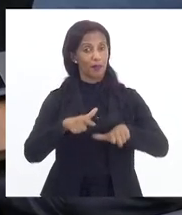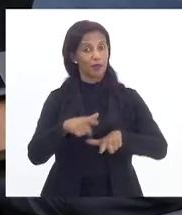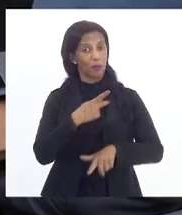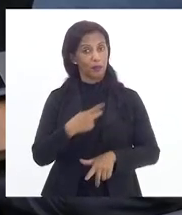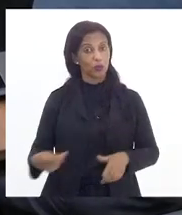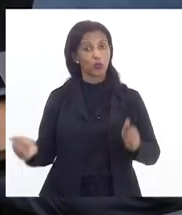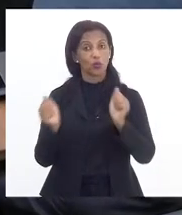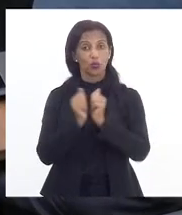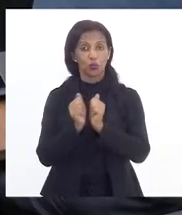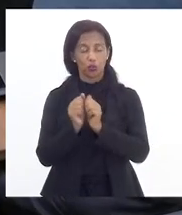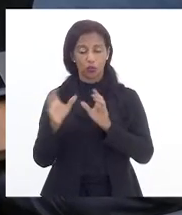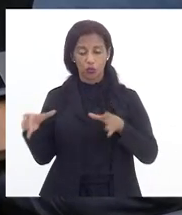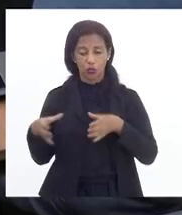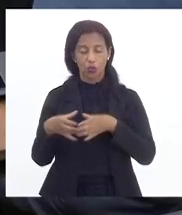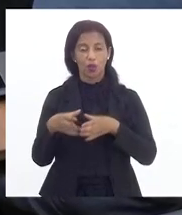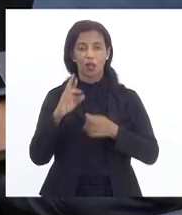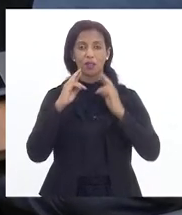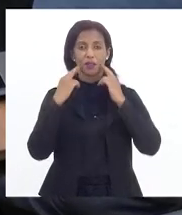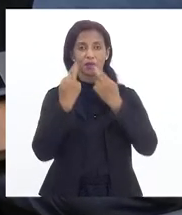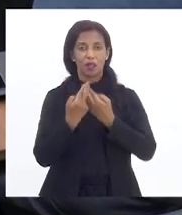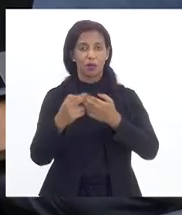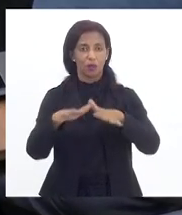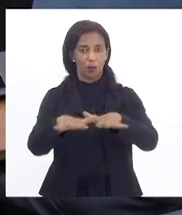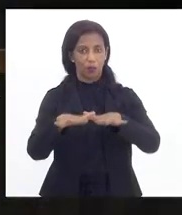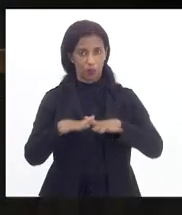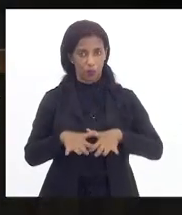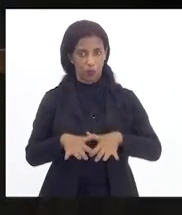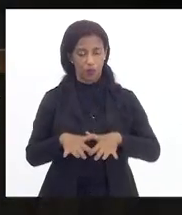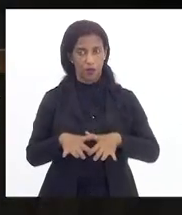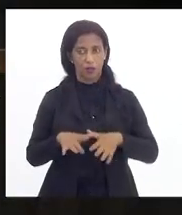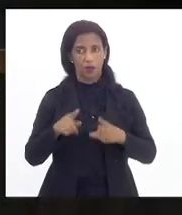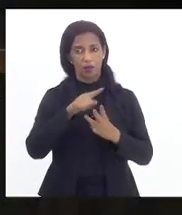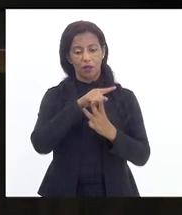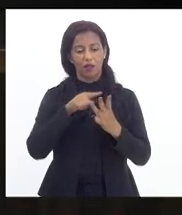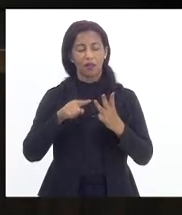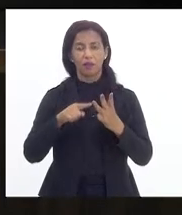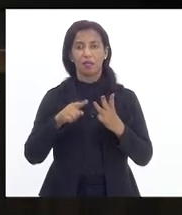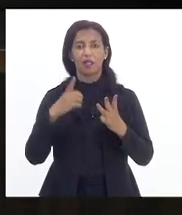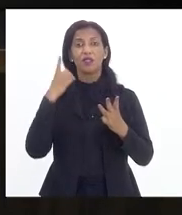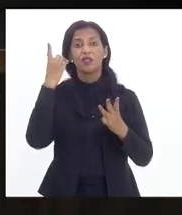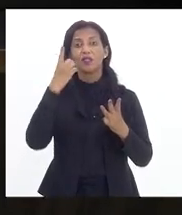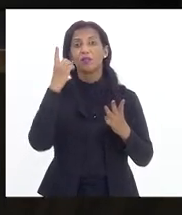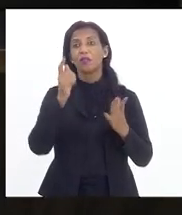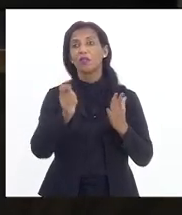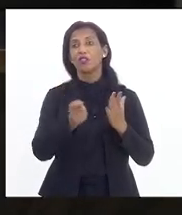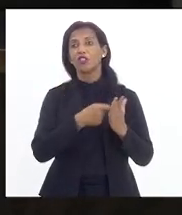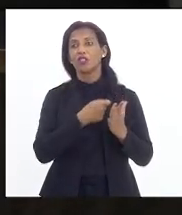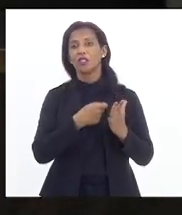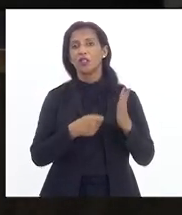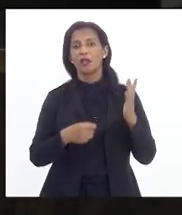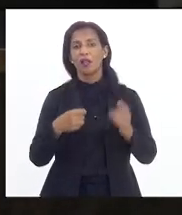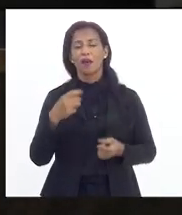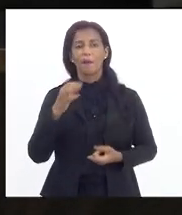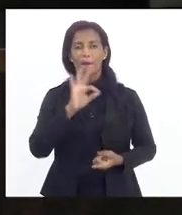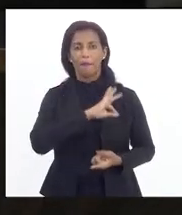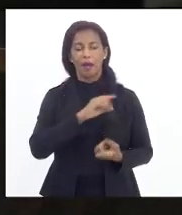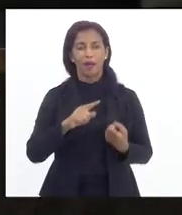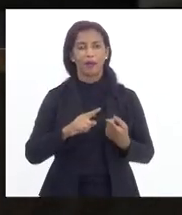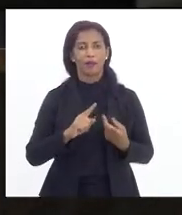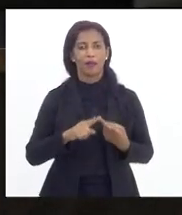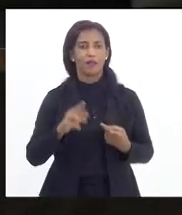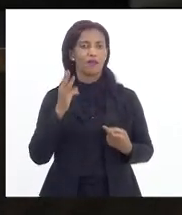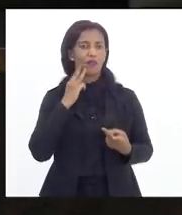conosco essa audiência pública eu tenho três deputados inscritos por enquanto Me acenaram deputada Marta